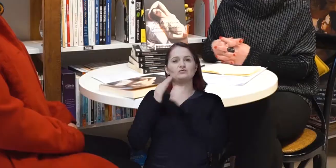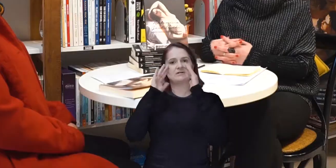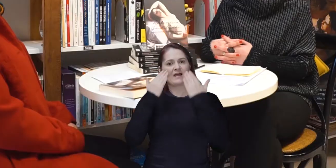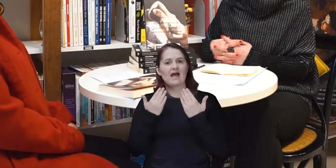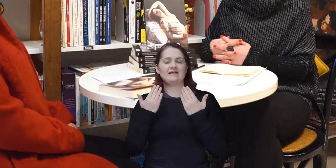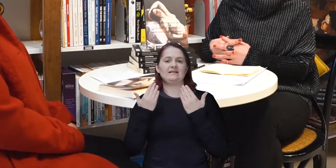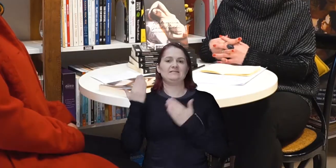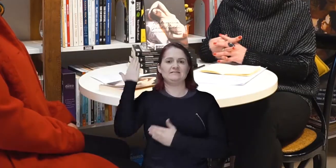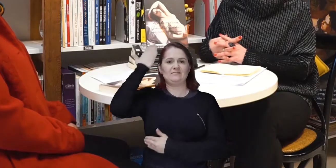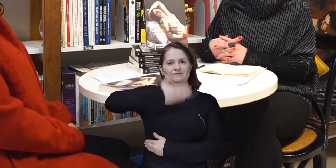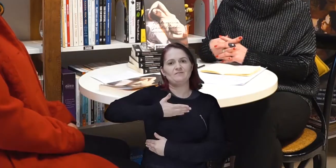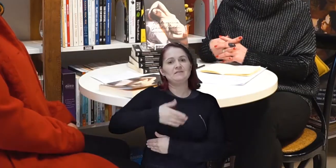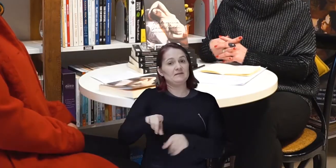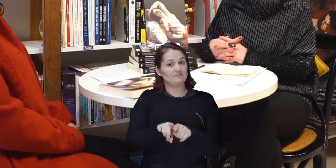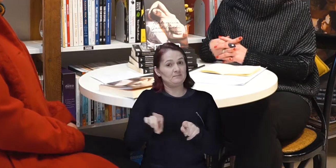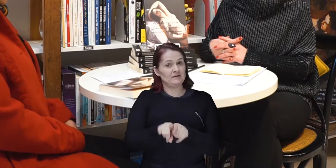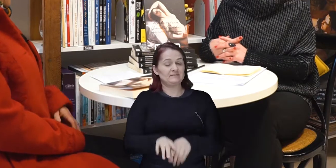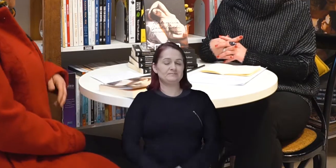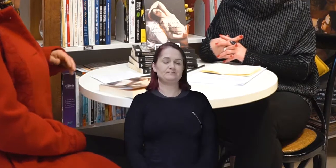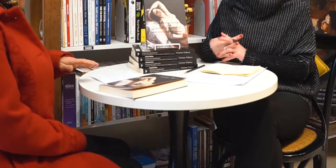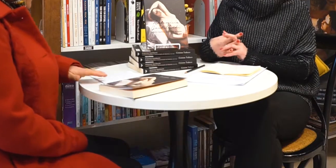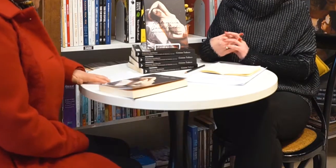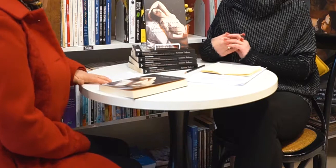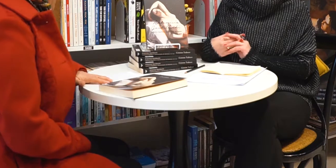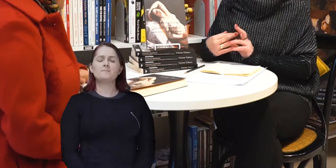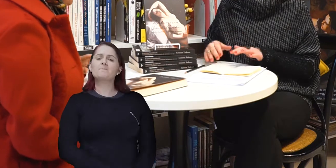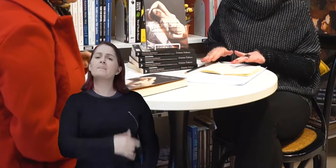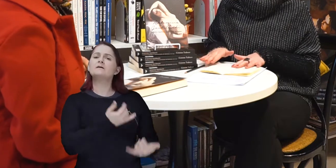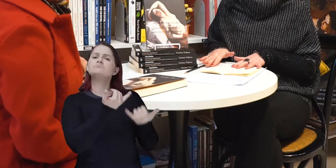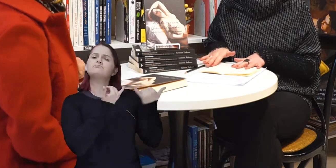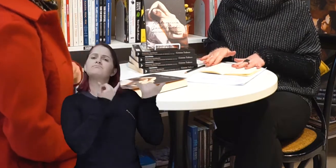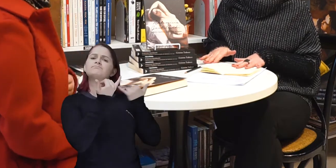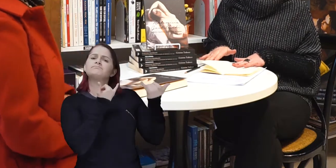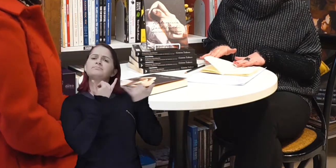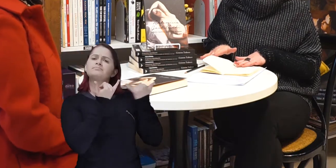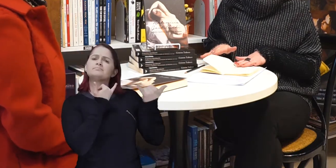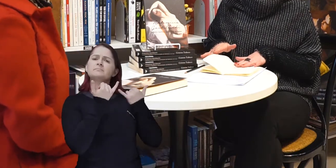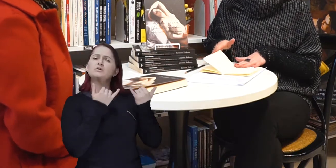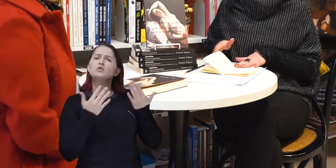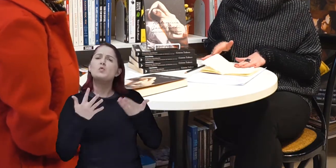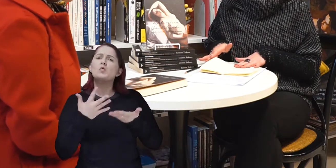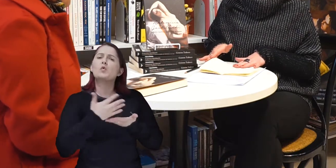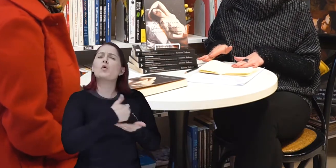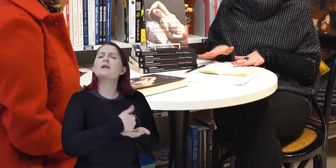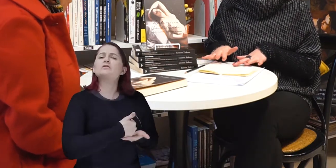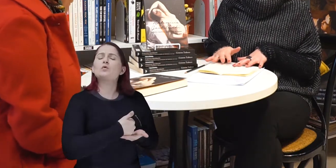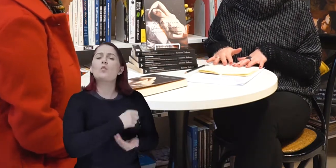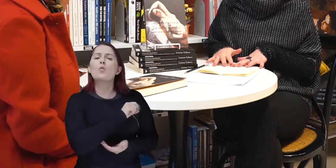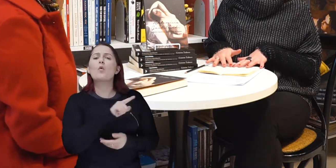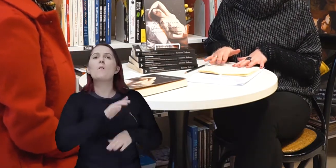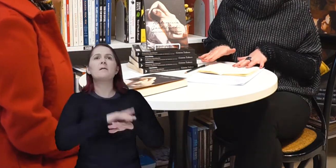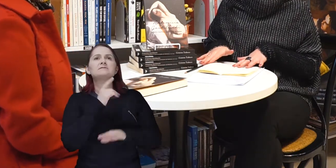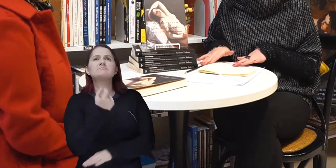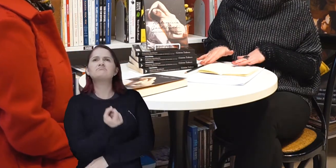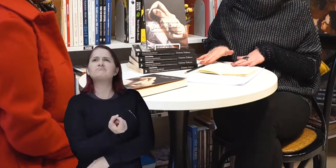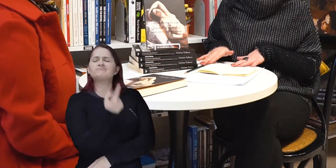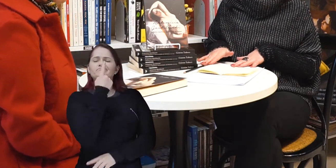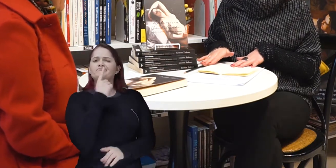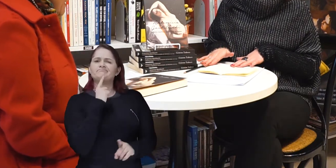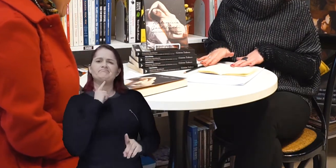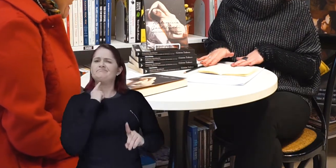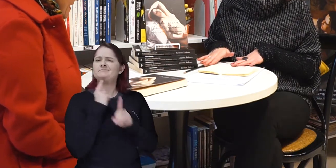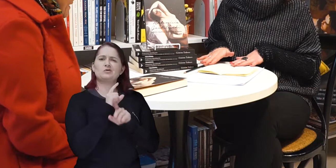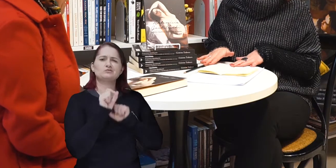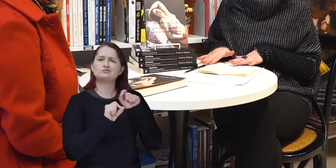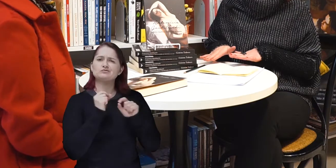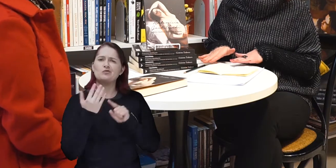colaboraram na análise das fontes. E entre todas essas informações que tu coletou, qual teria sido a